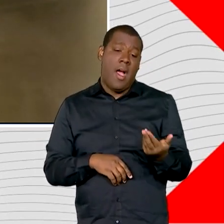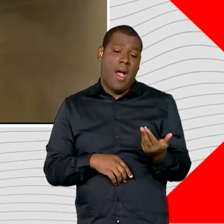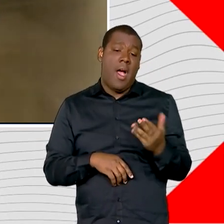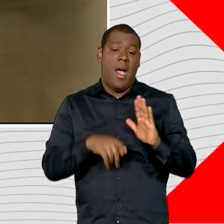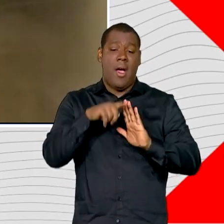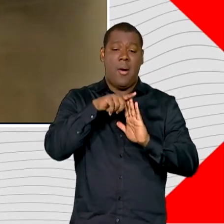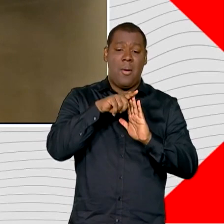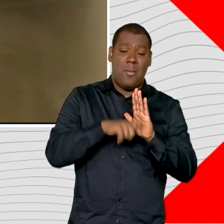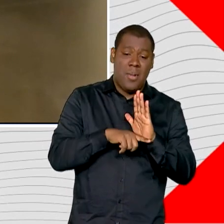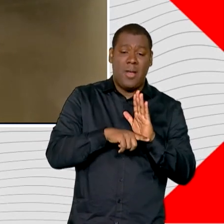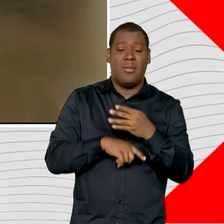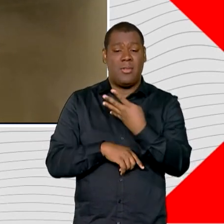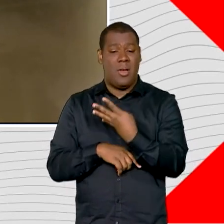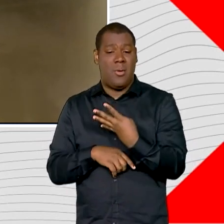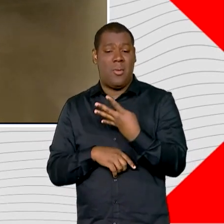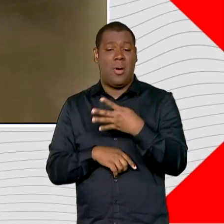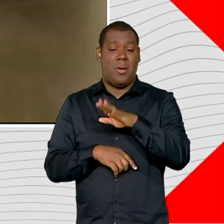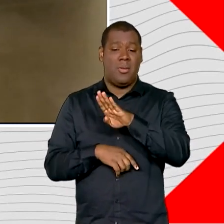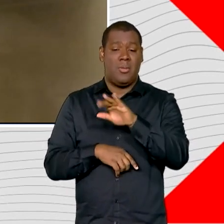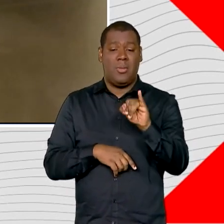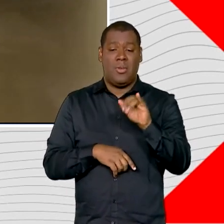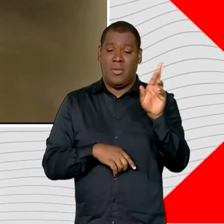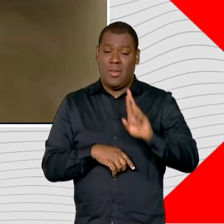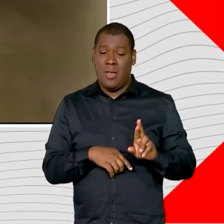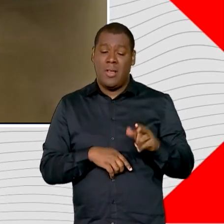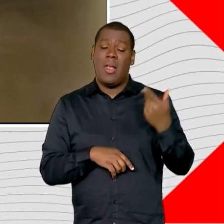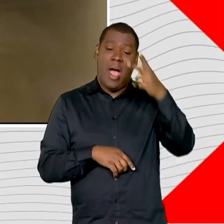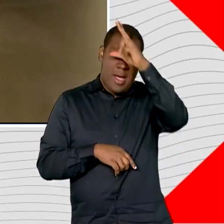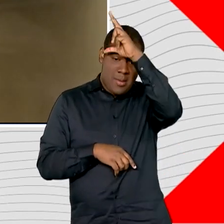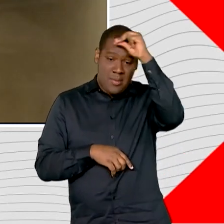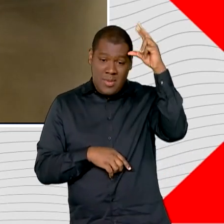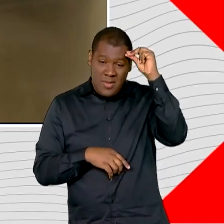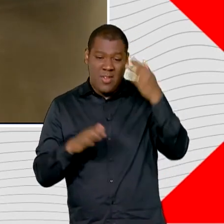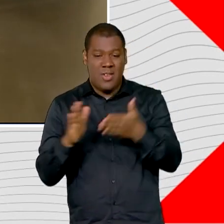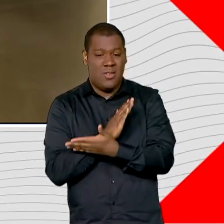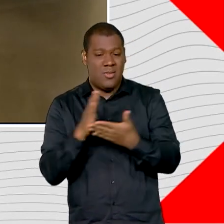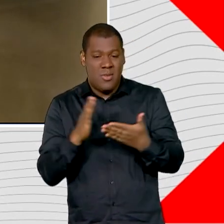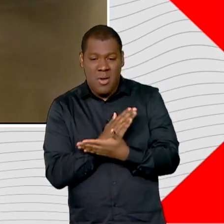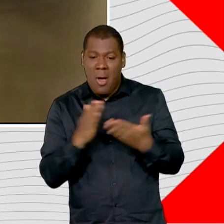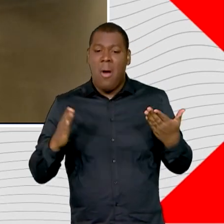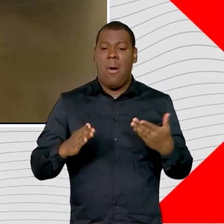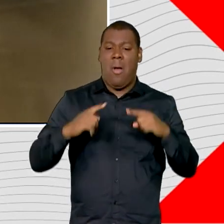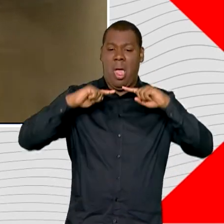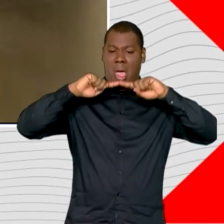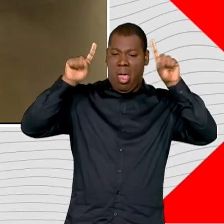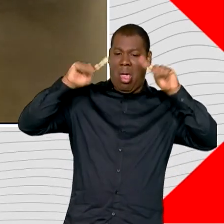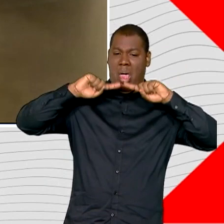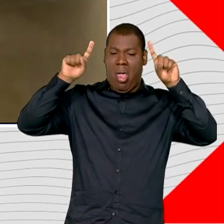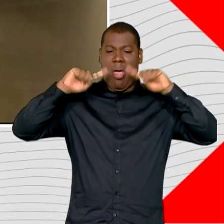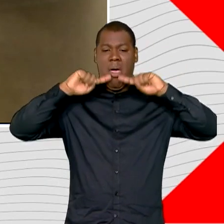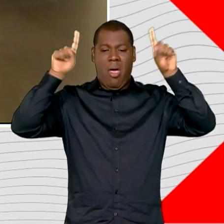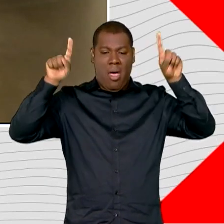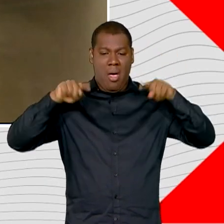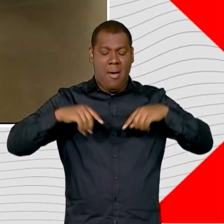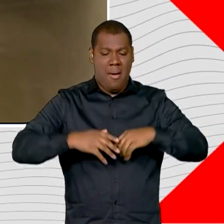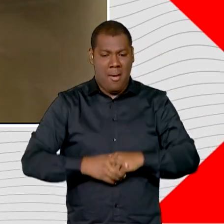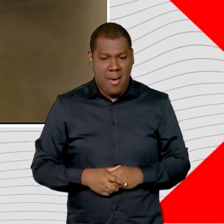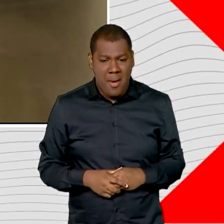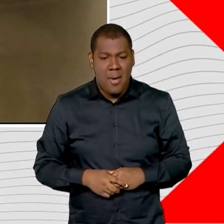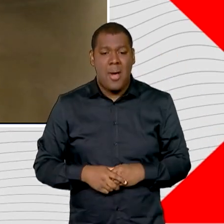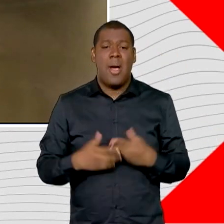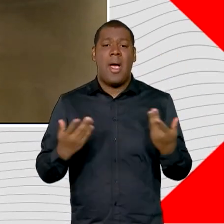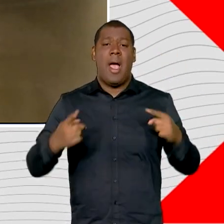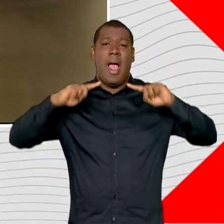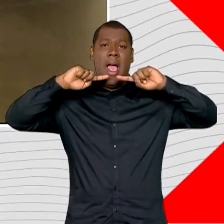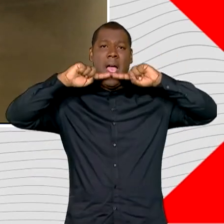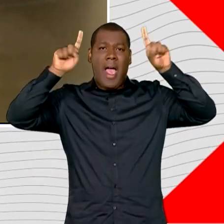bilhões de reais, algo que vem sendo muito criticado por prefeitos de todo o país, que se mobilizam sob a argumentação de que o